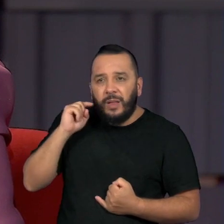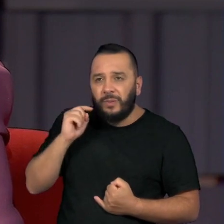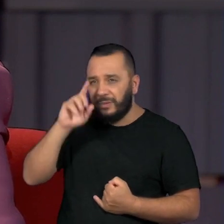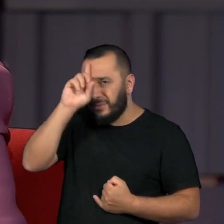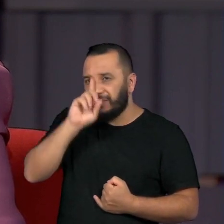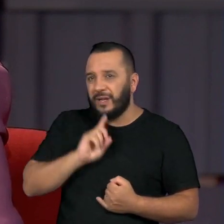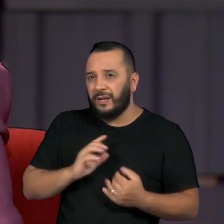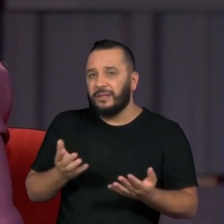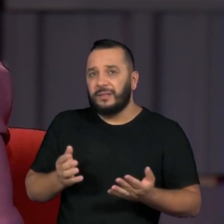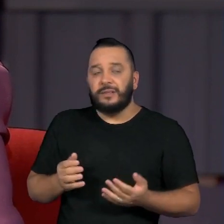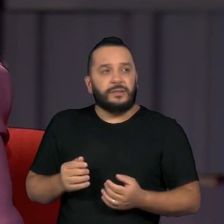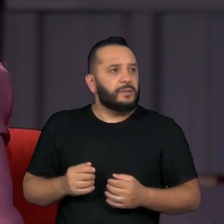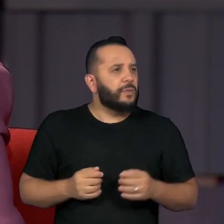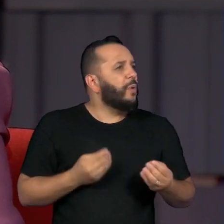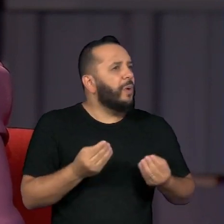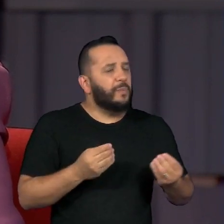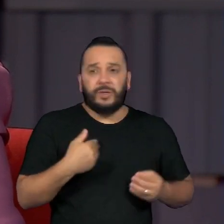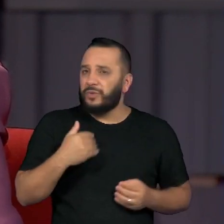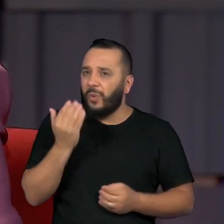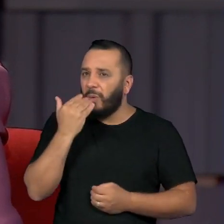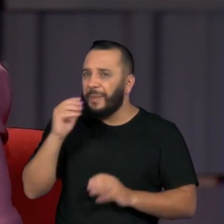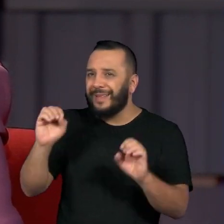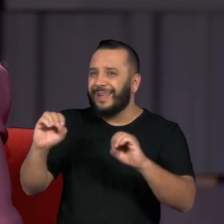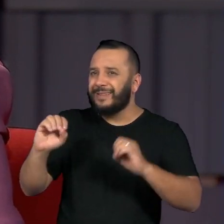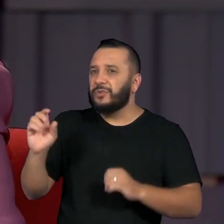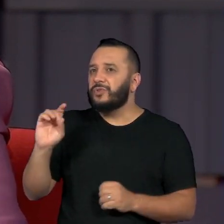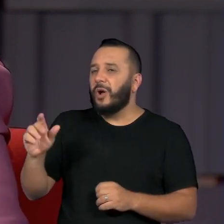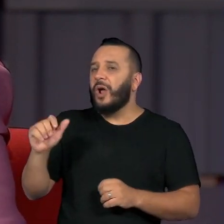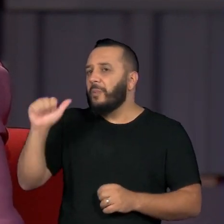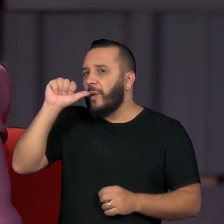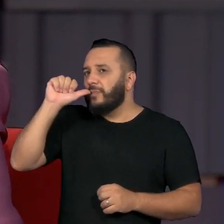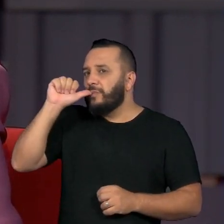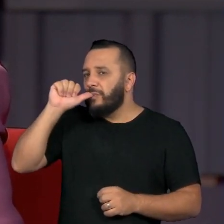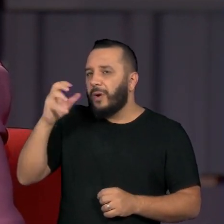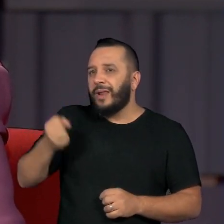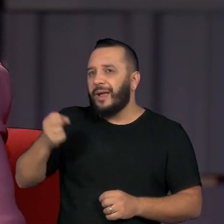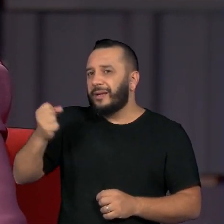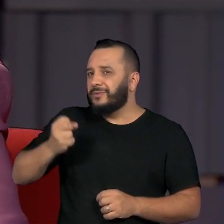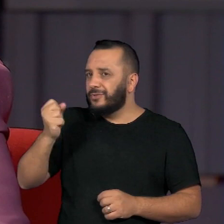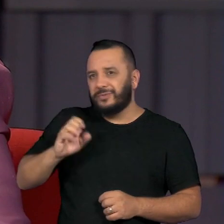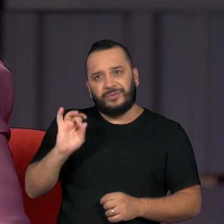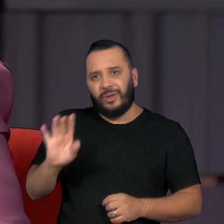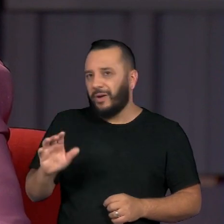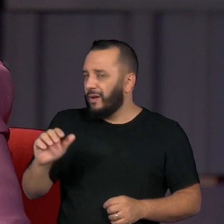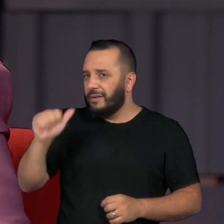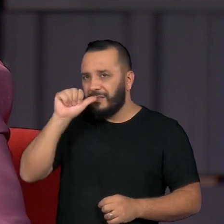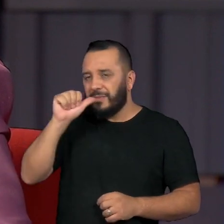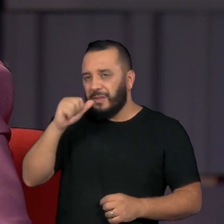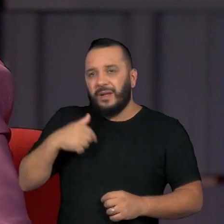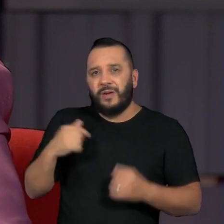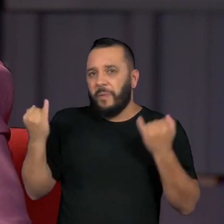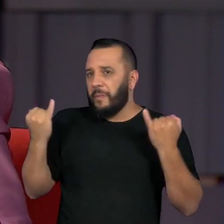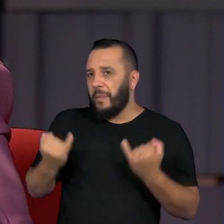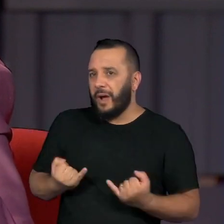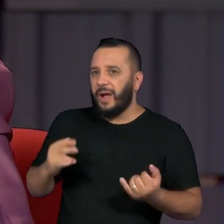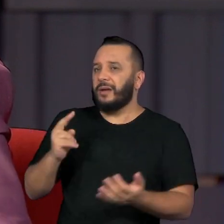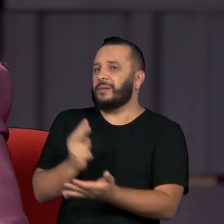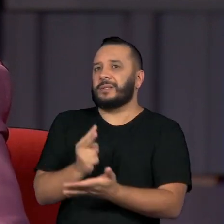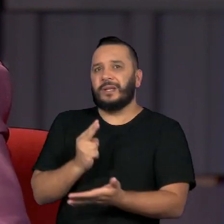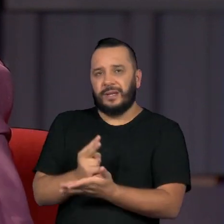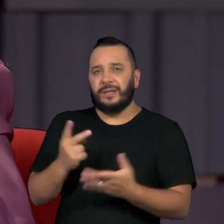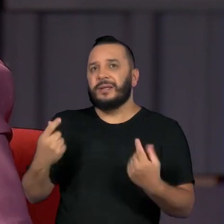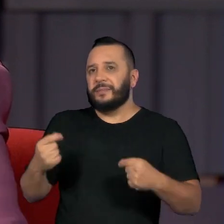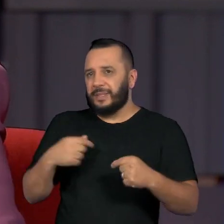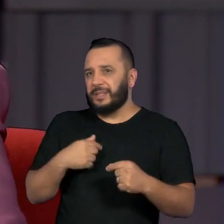nada, eu só tomava leite. Minha mãe sofreu muito, sempre abaixo do peso, sempre precisando ir atrás